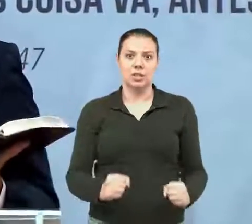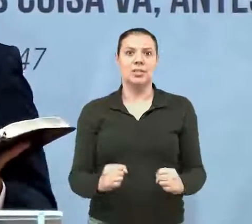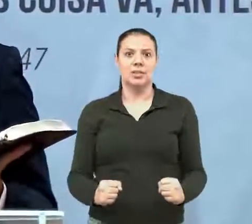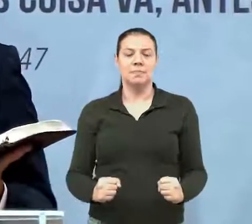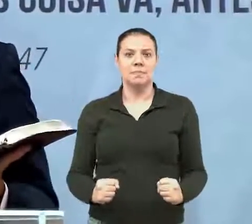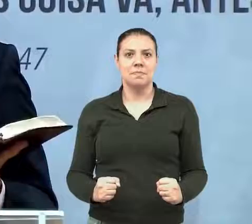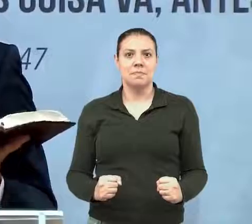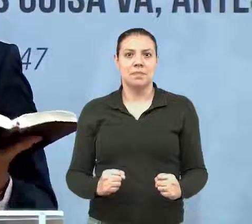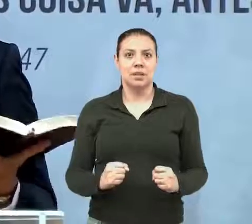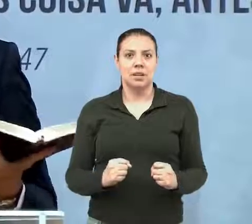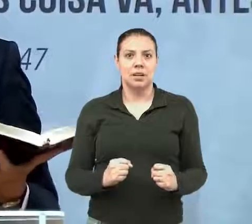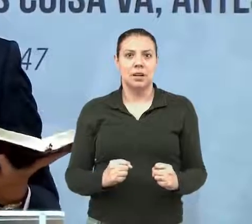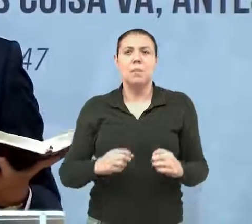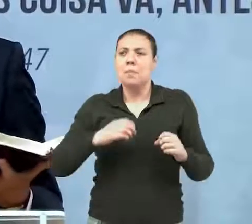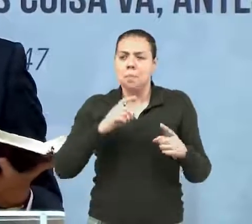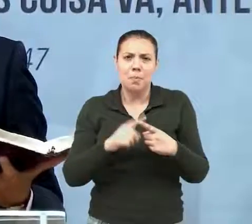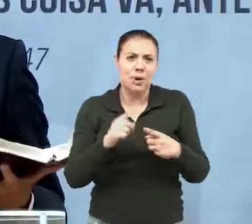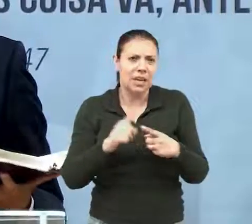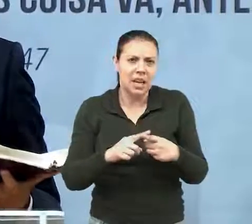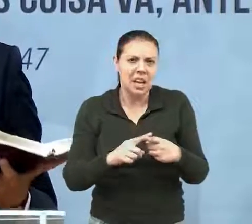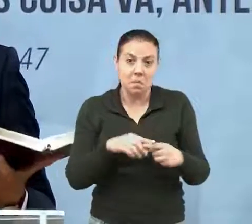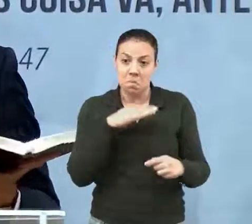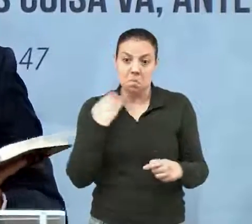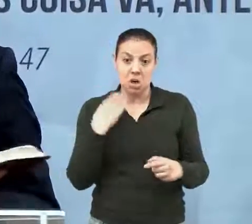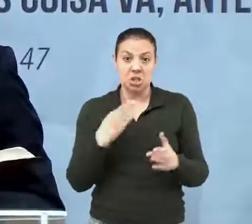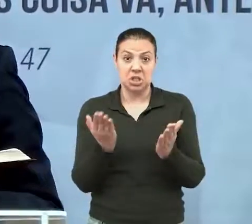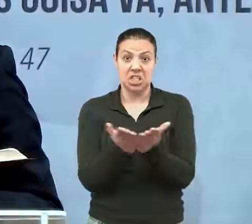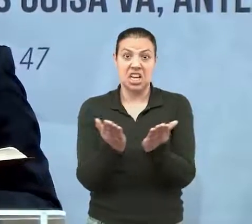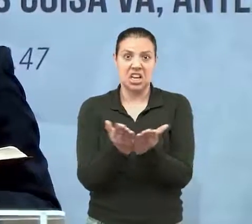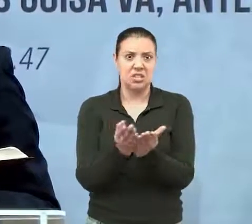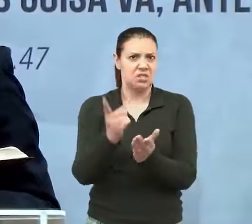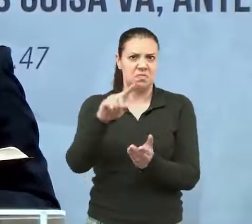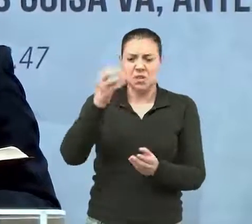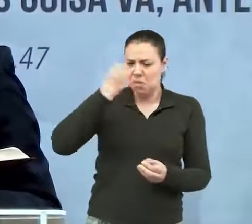Até porque a morte para um crente não é fracasso.